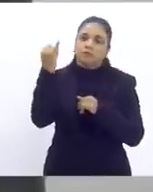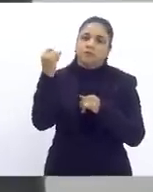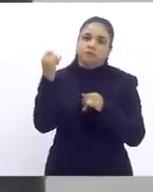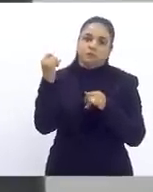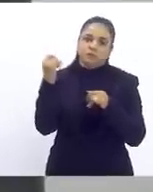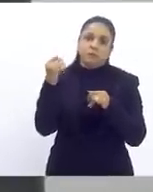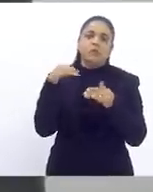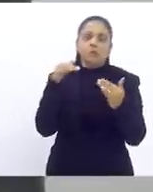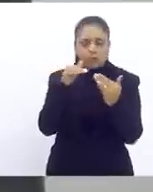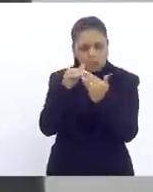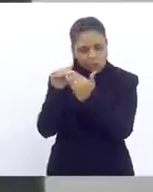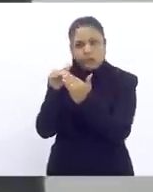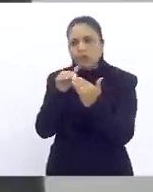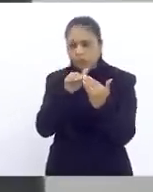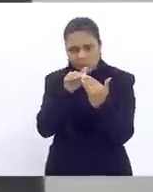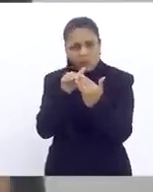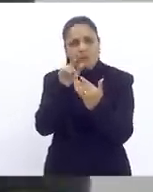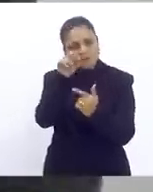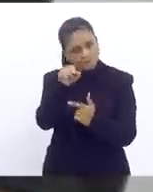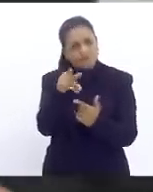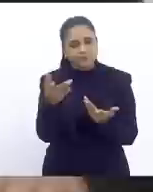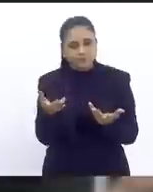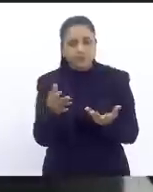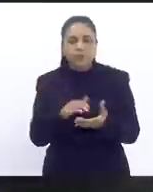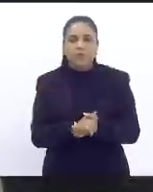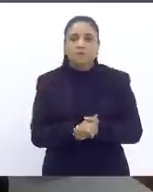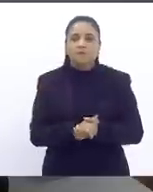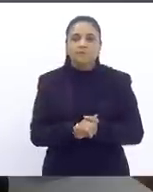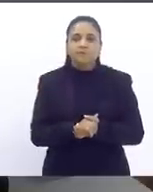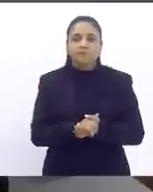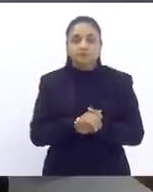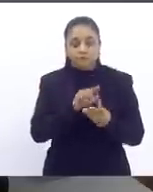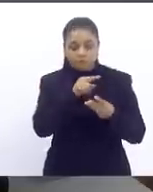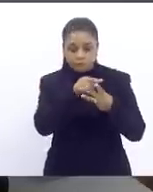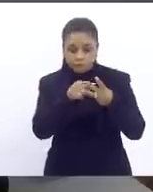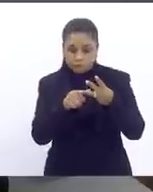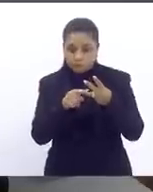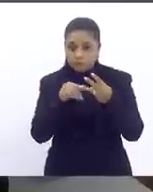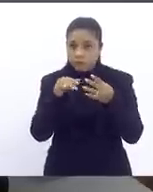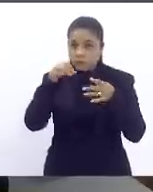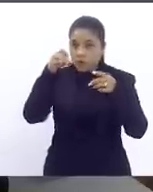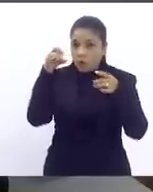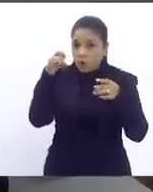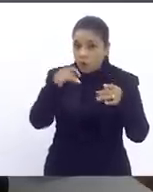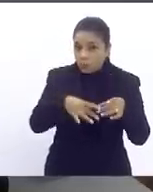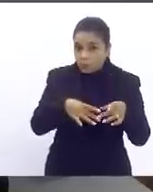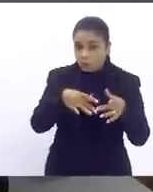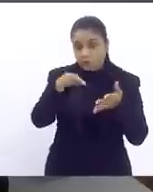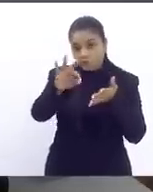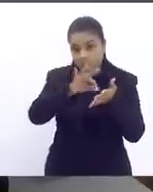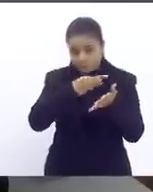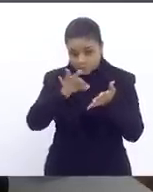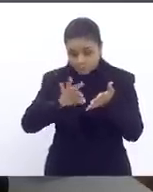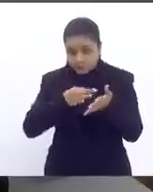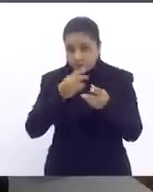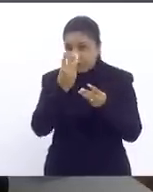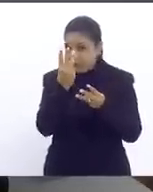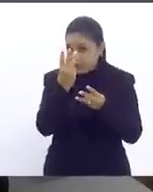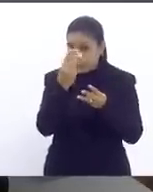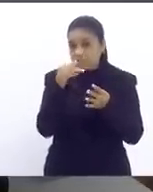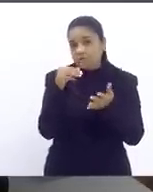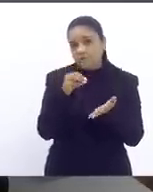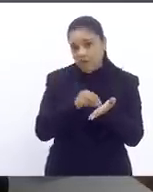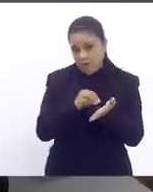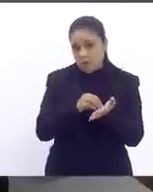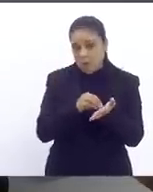concordo como você disse tá bom nós temos os três últimos inscritos eu vou pedir como sempre brevidade porque eu